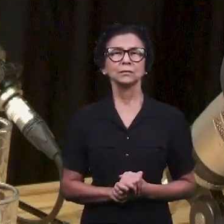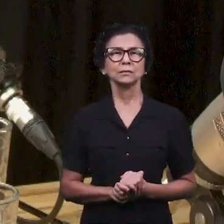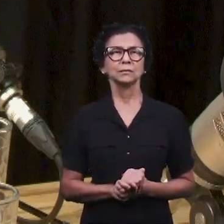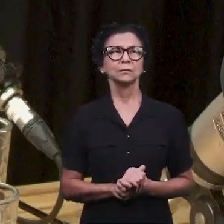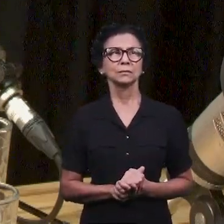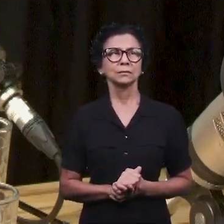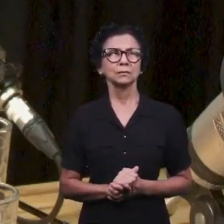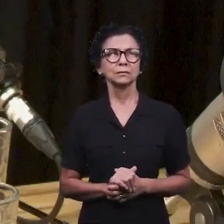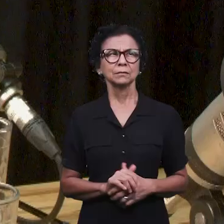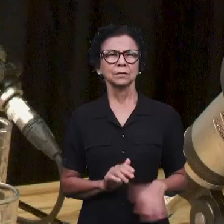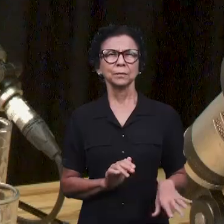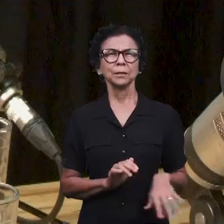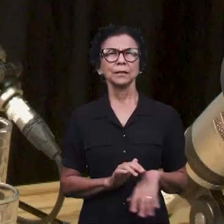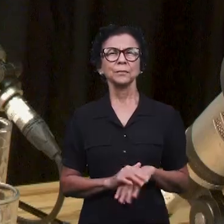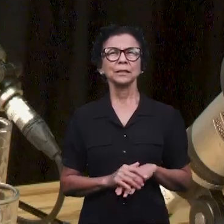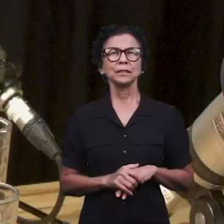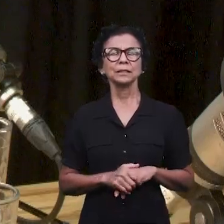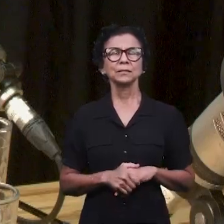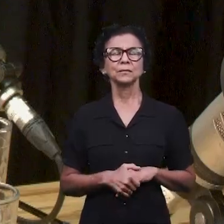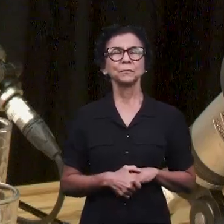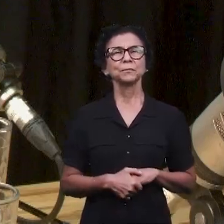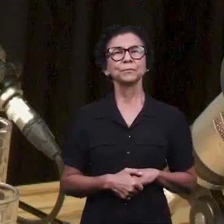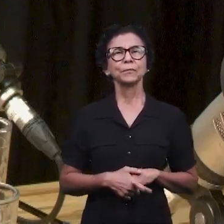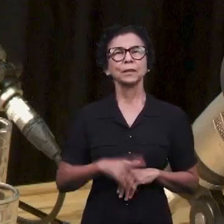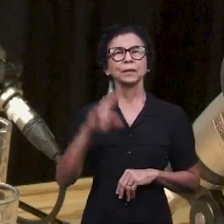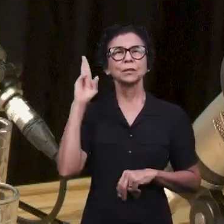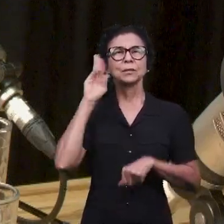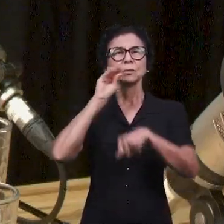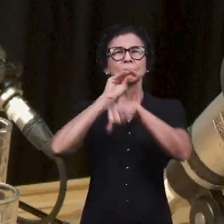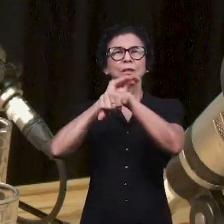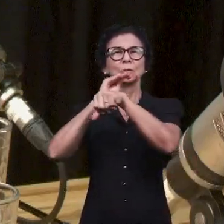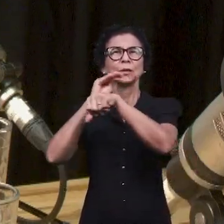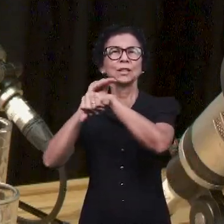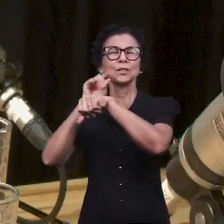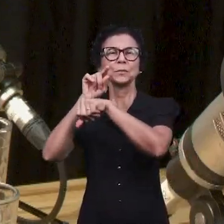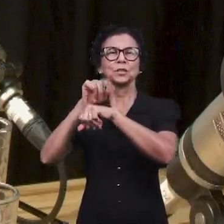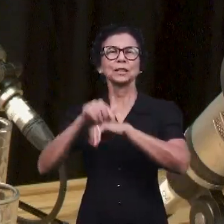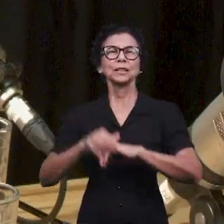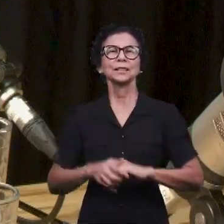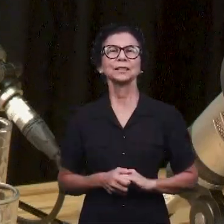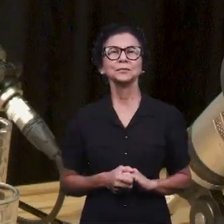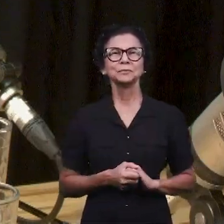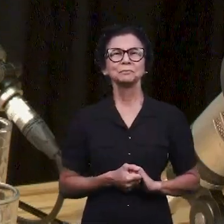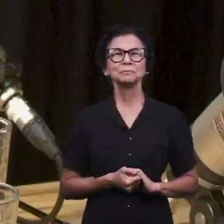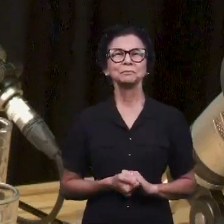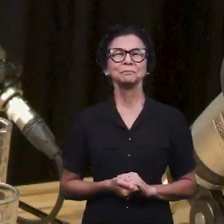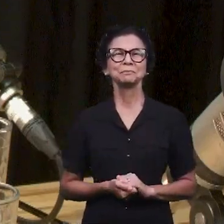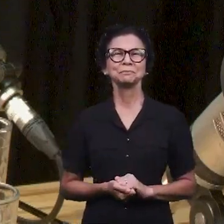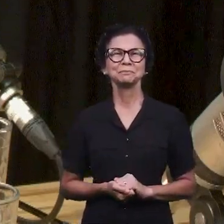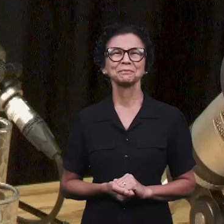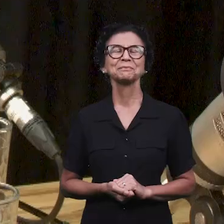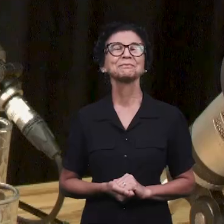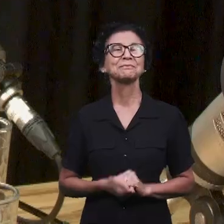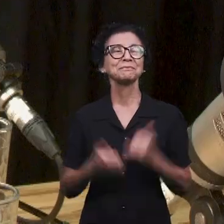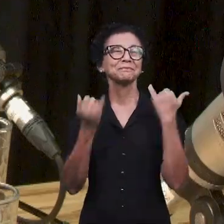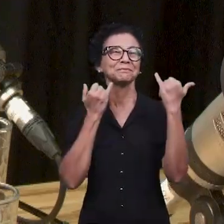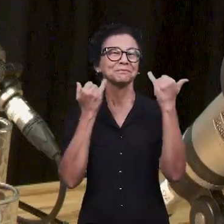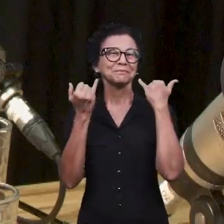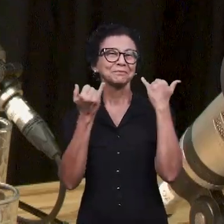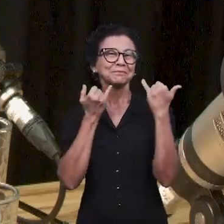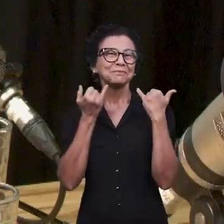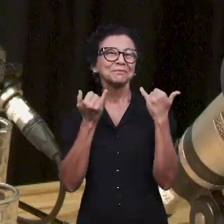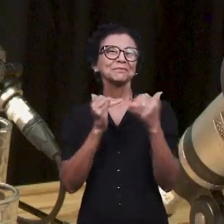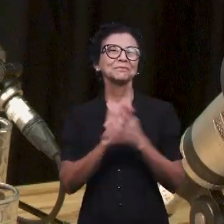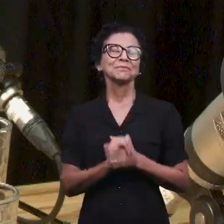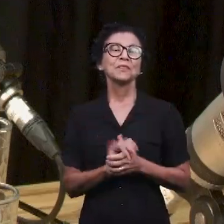esse é o cuidado que Deus está tendo com a gente, né? Da pessoa se informar, dela saber o que realmente precisa